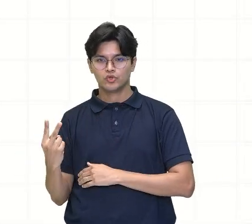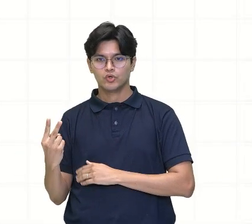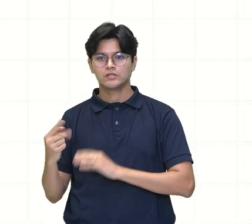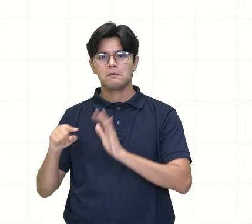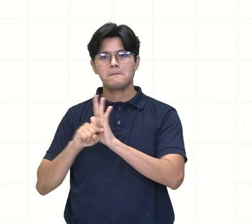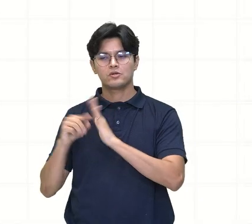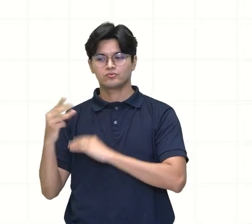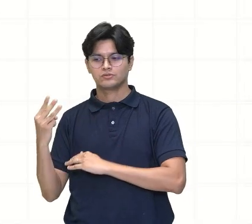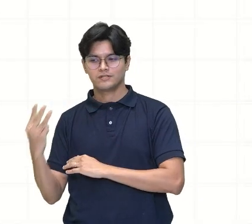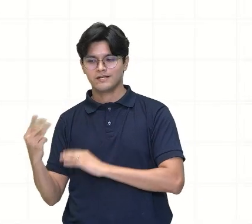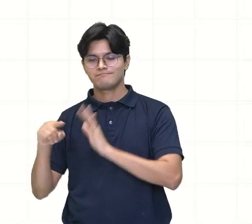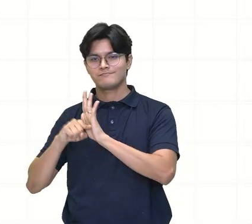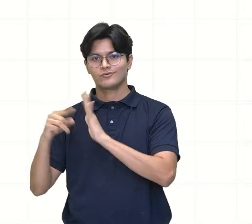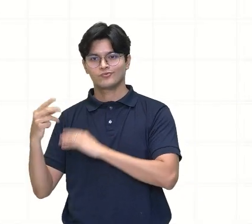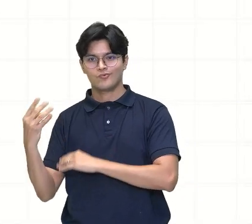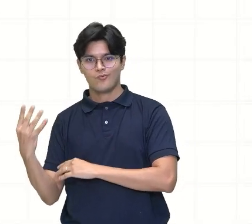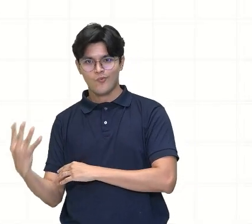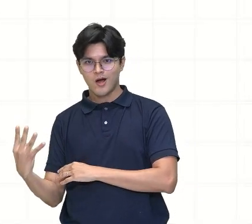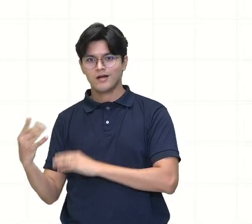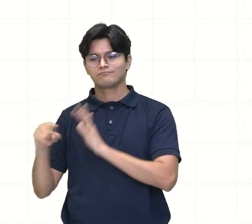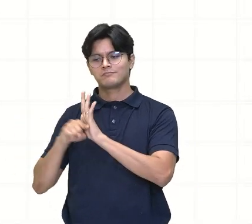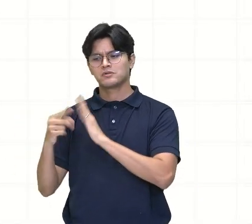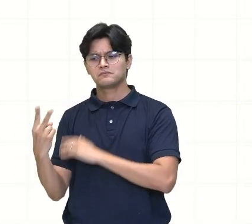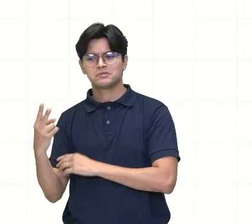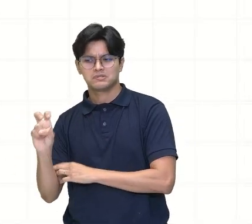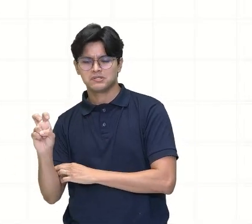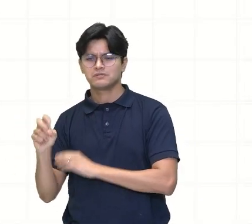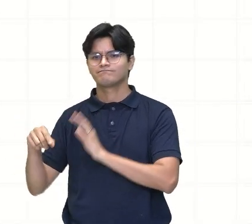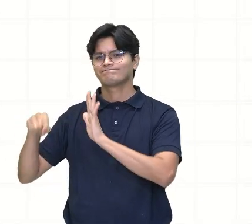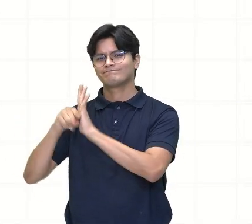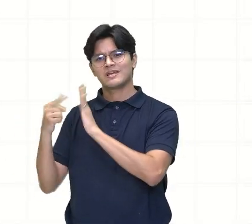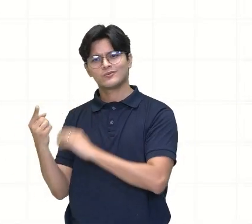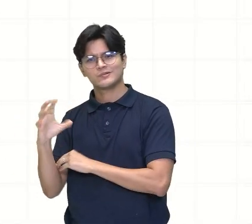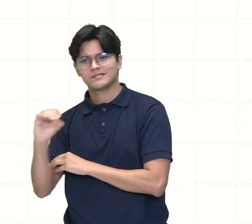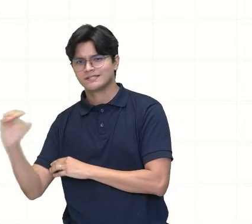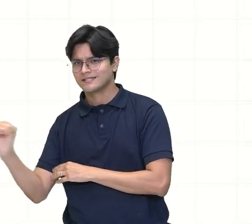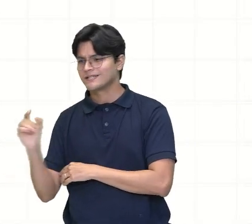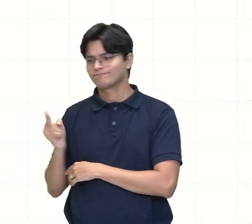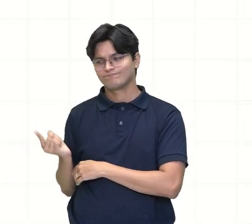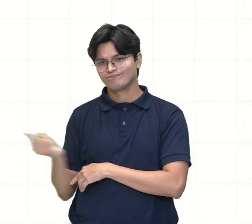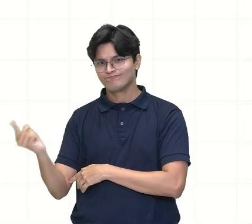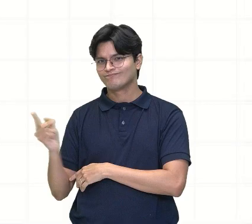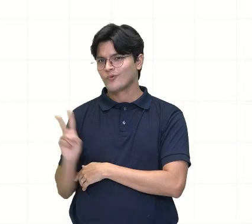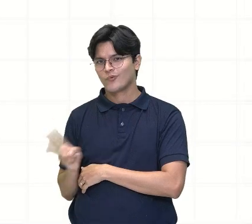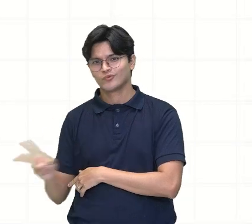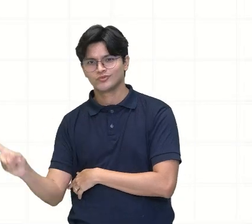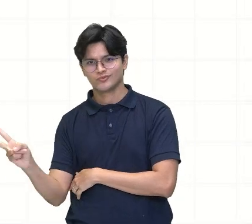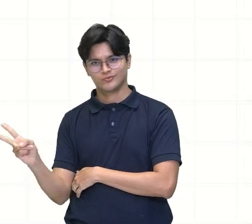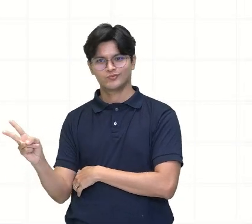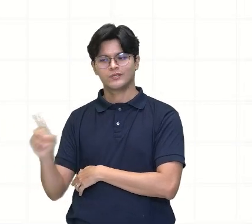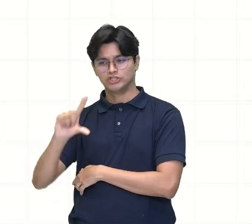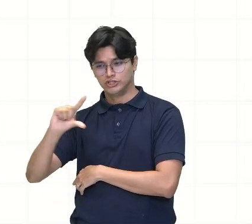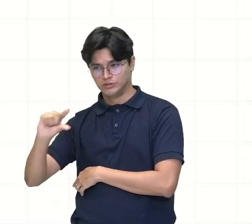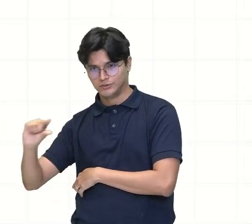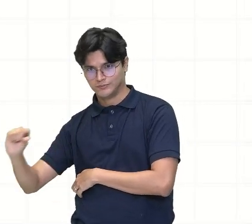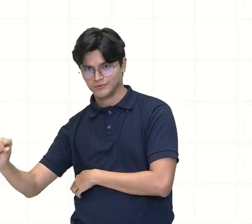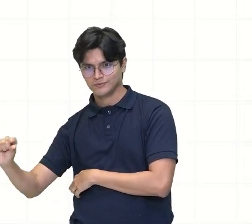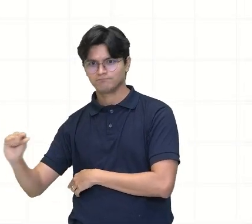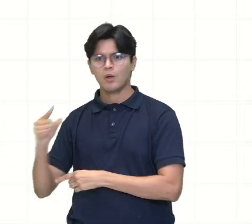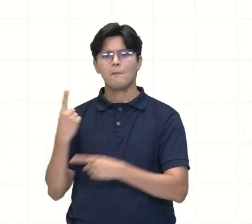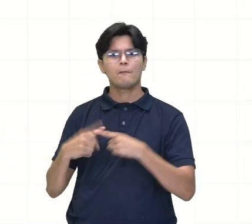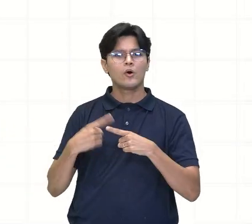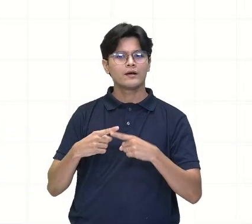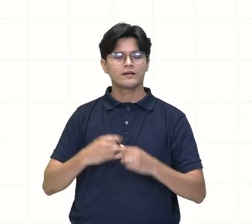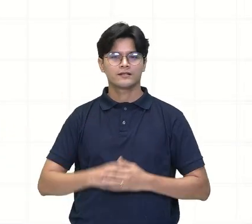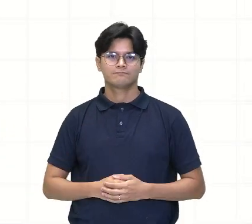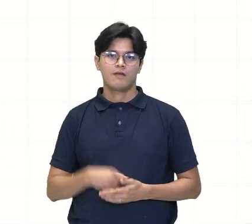etc., menos 25, menos 100, e ele continua diminuindo. Por quê? Eles são